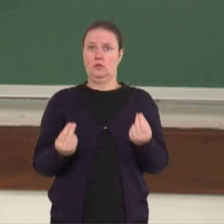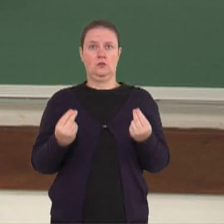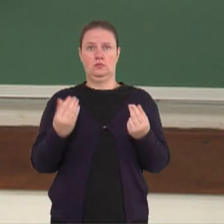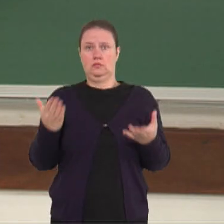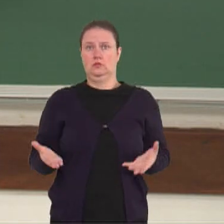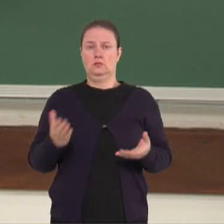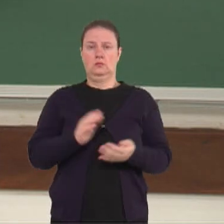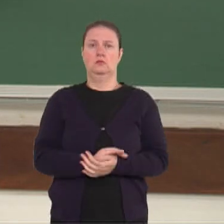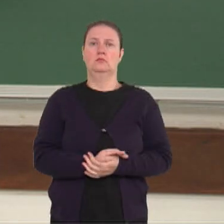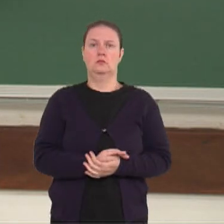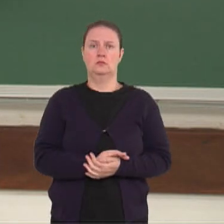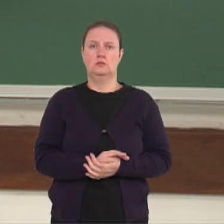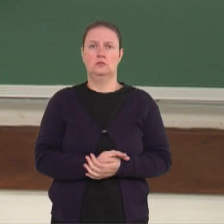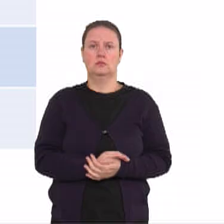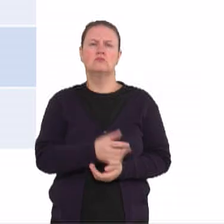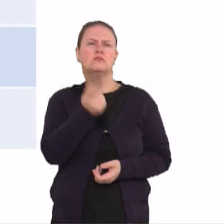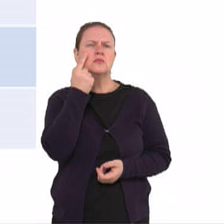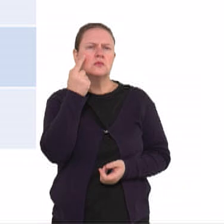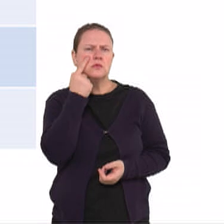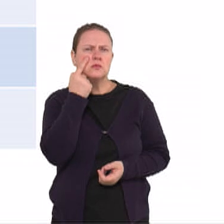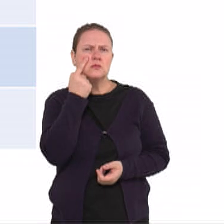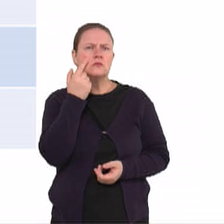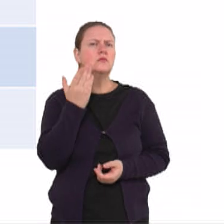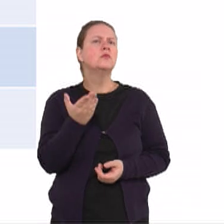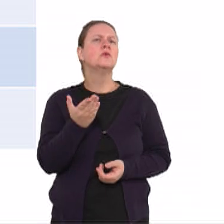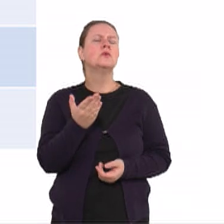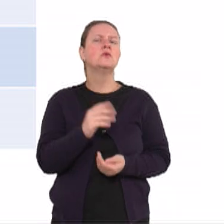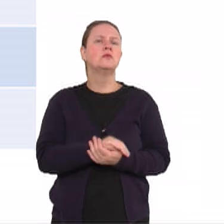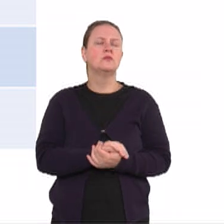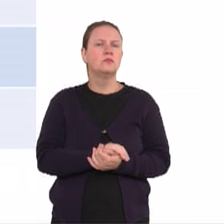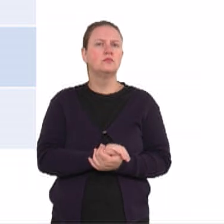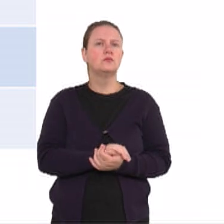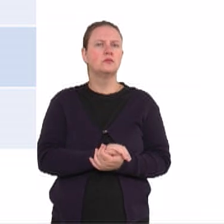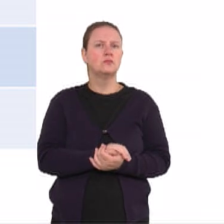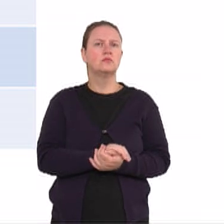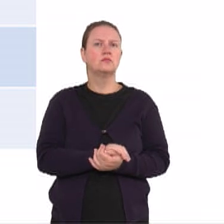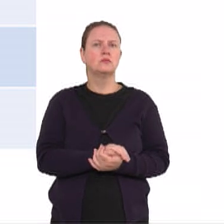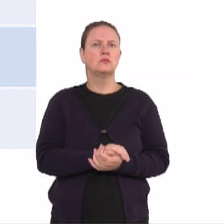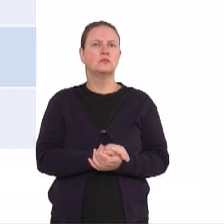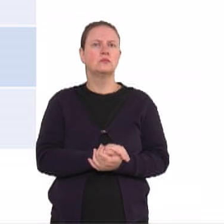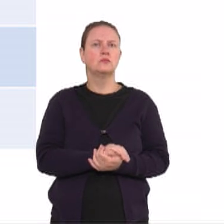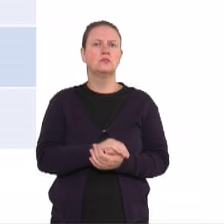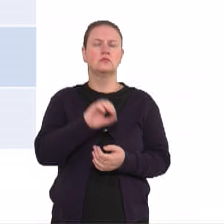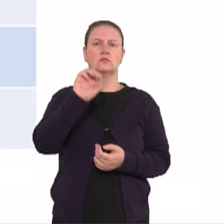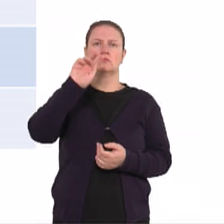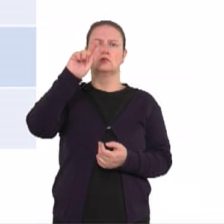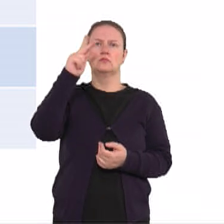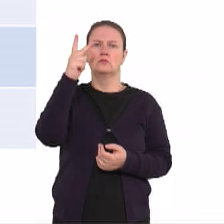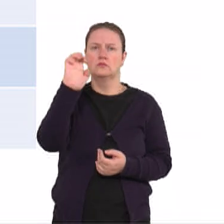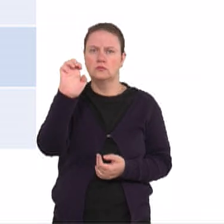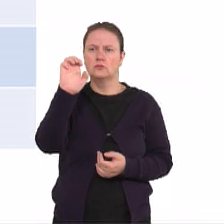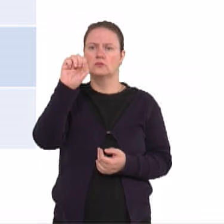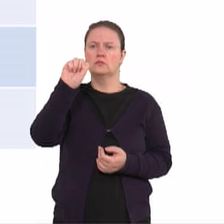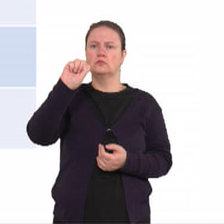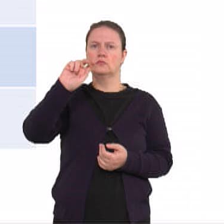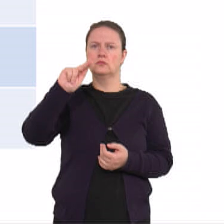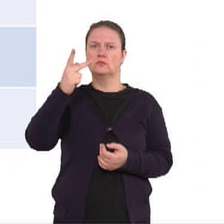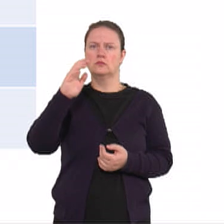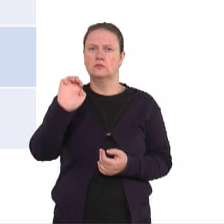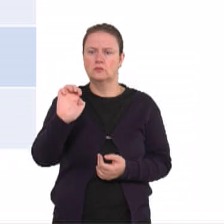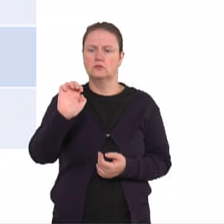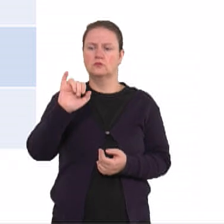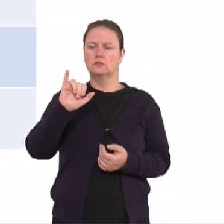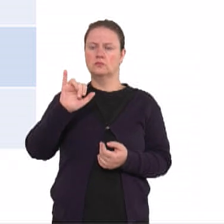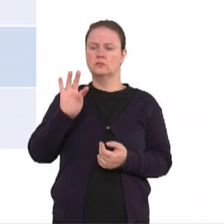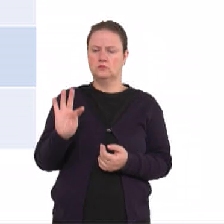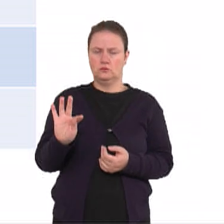ou did not play. Vocês viram? Eu tirei o ed. You didn't play, he, she, it didn't play, we didn't play,